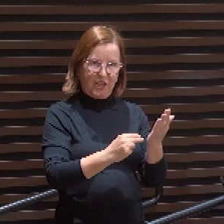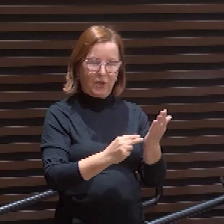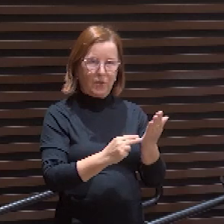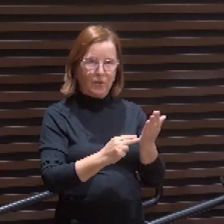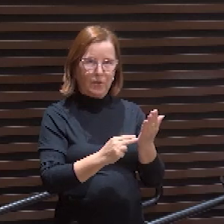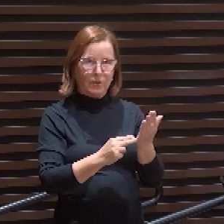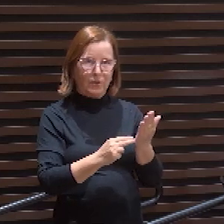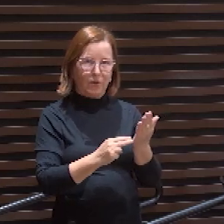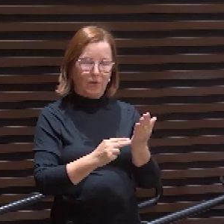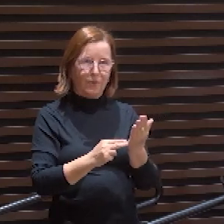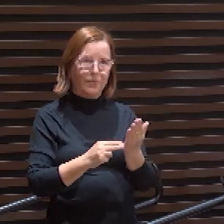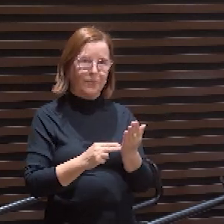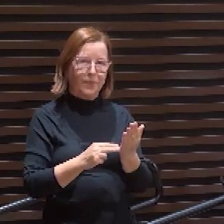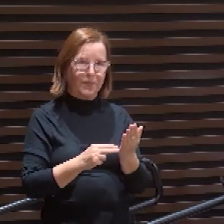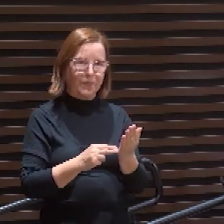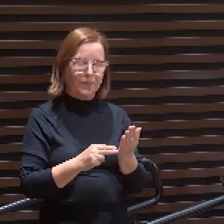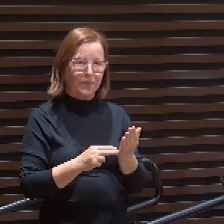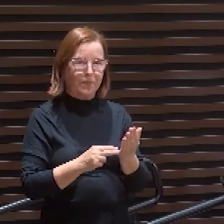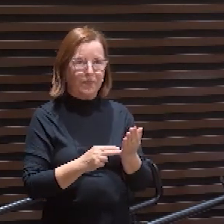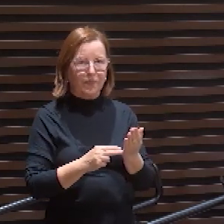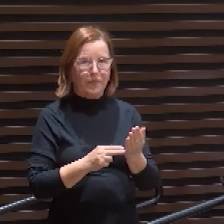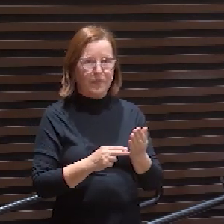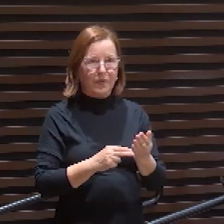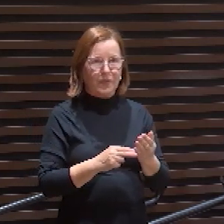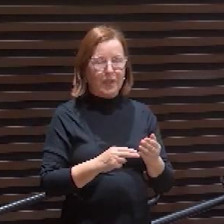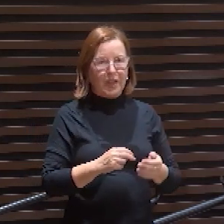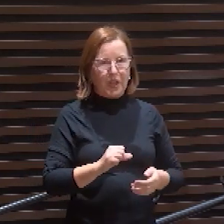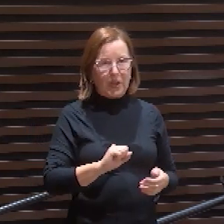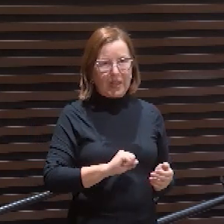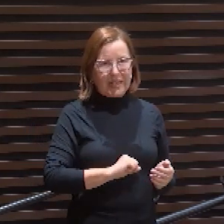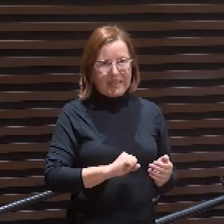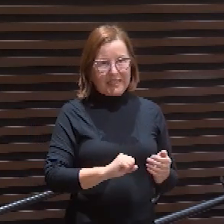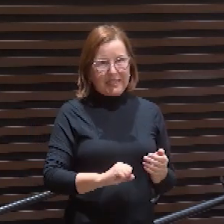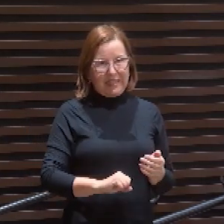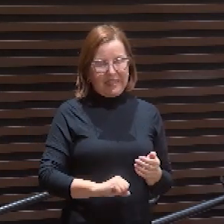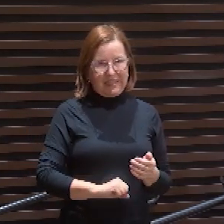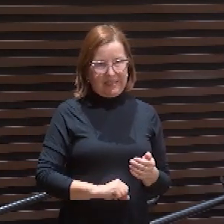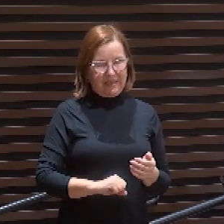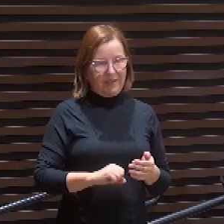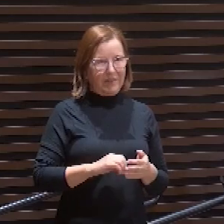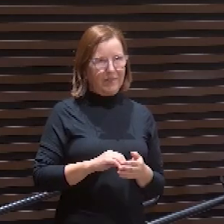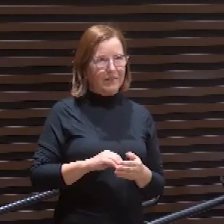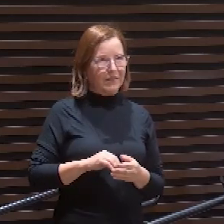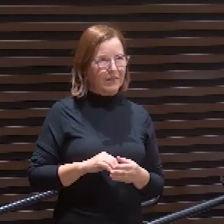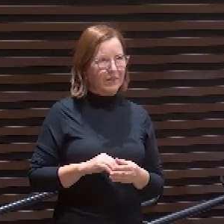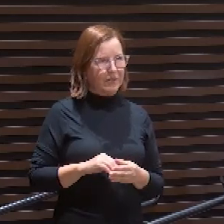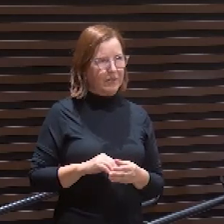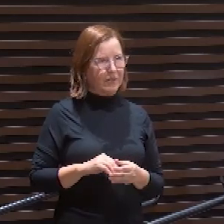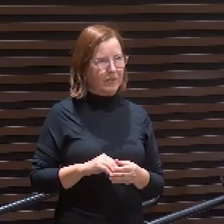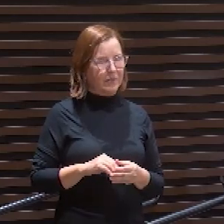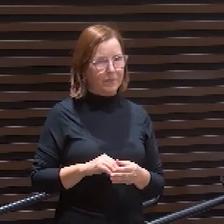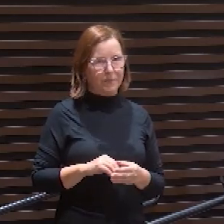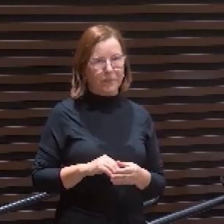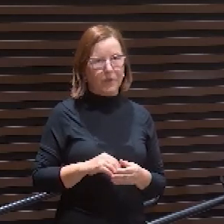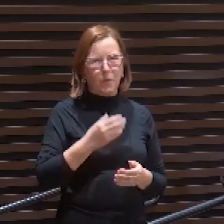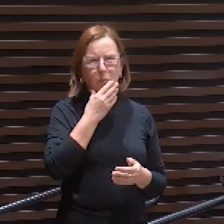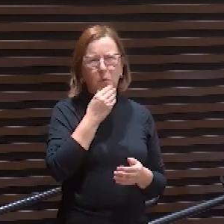figura de Melquisedeque. Um homem muito rico. E o seu